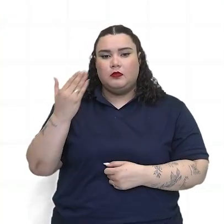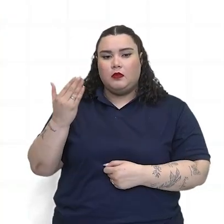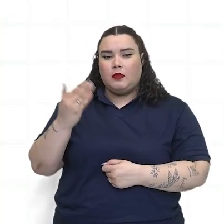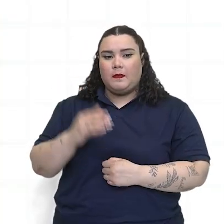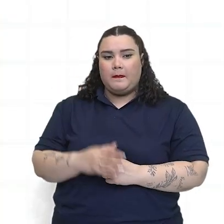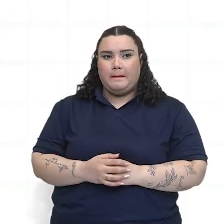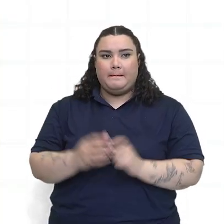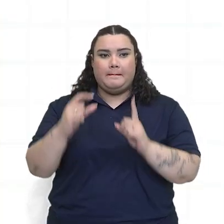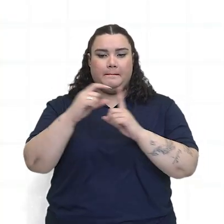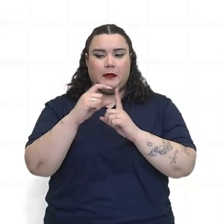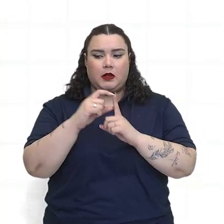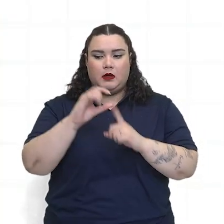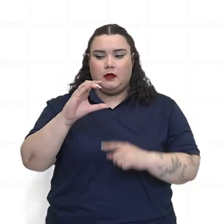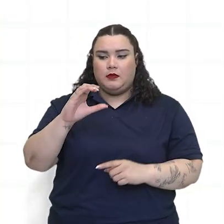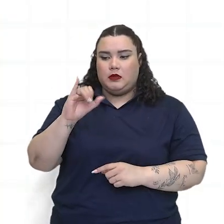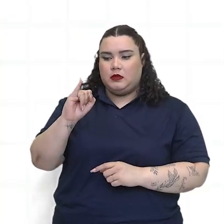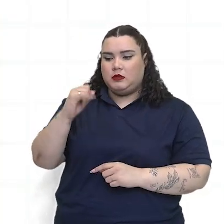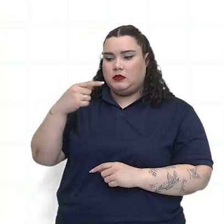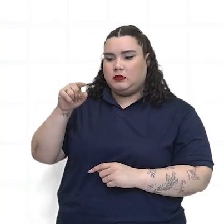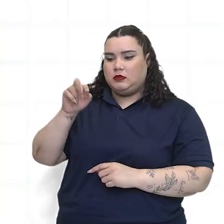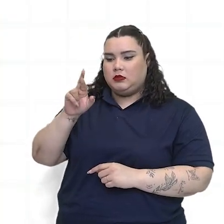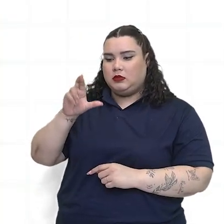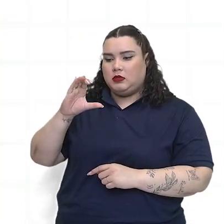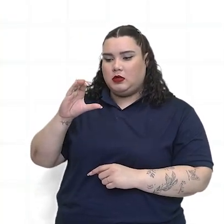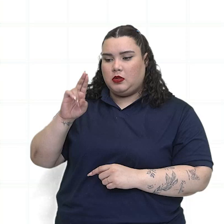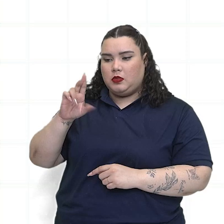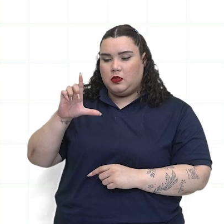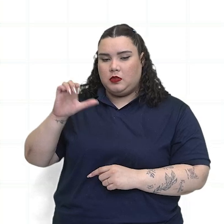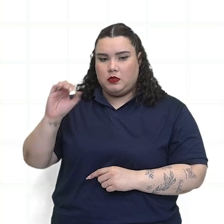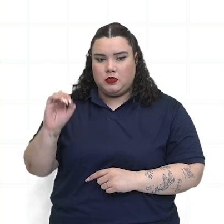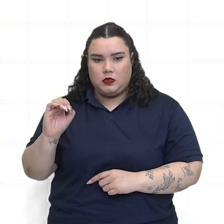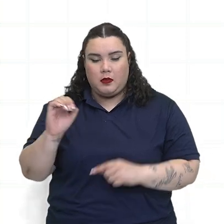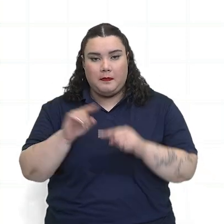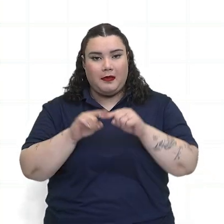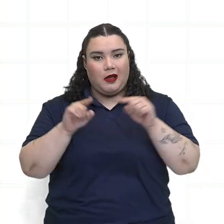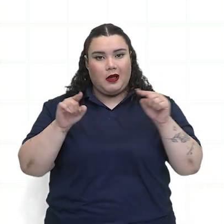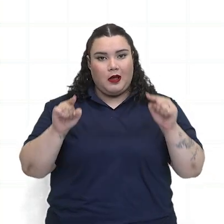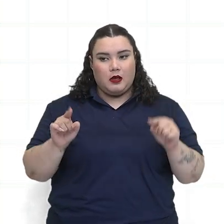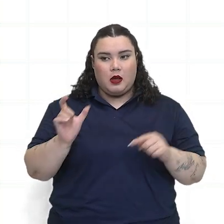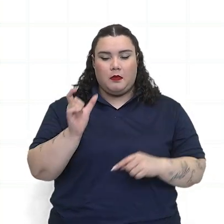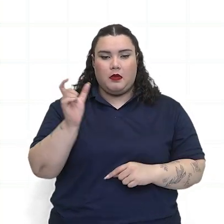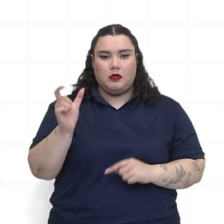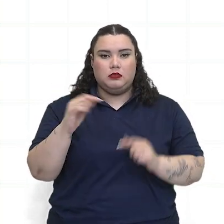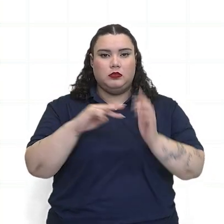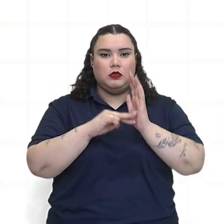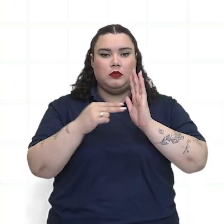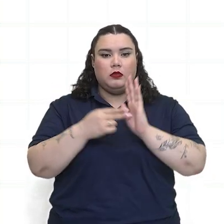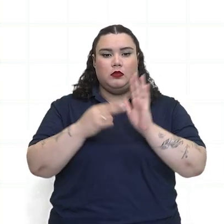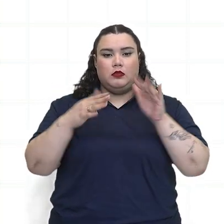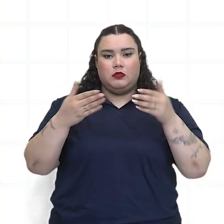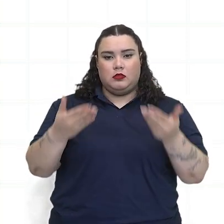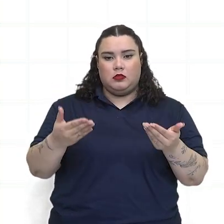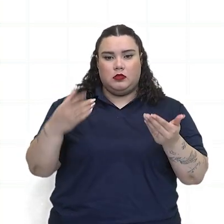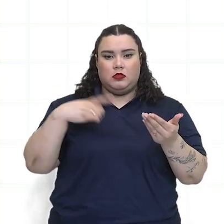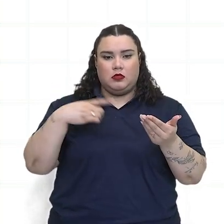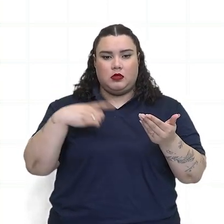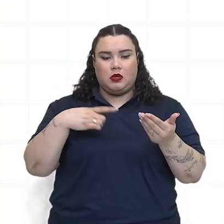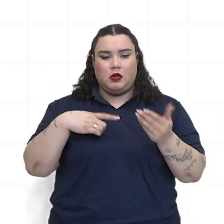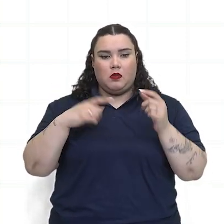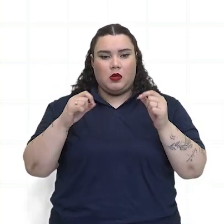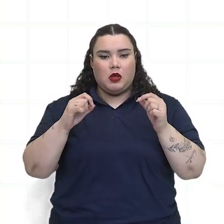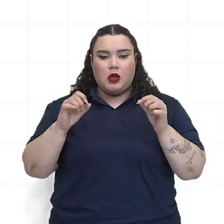a palavra círculo, que é a palavra primitivo. Porém, o círculo aqui, qual é o sentido dele? Algo